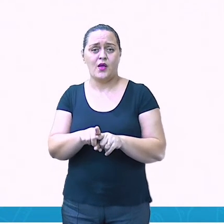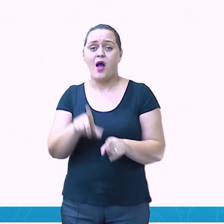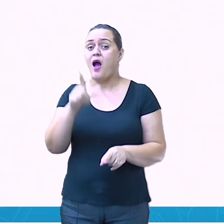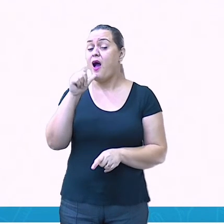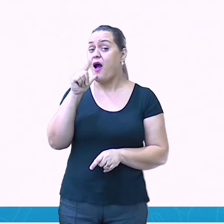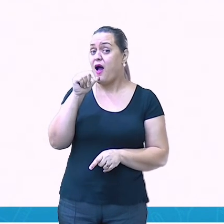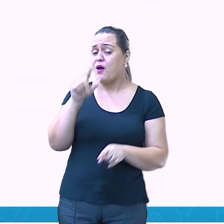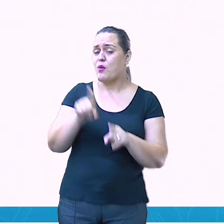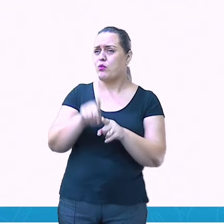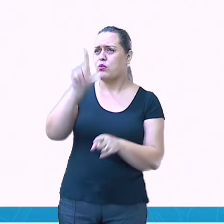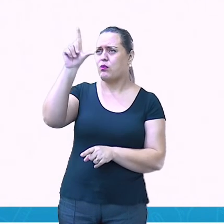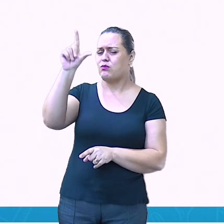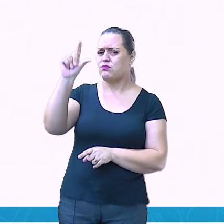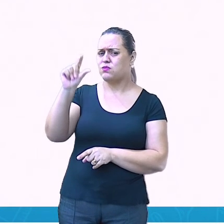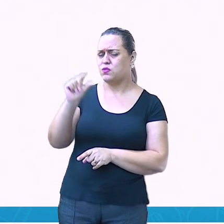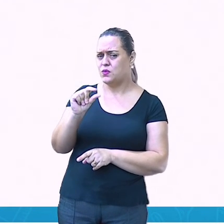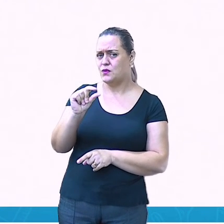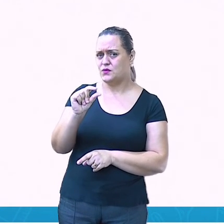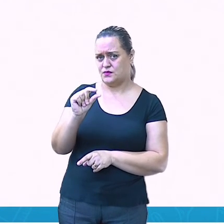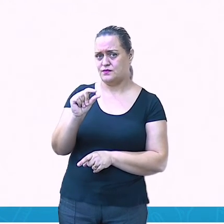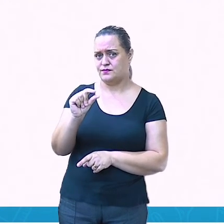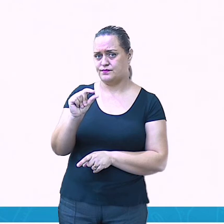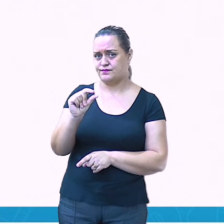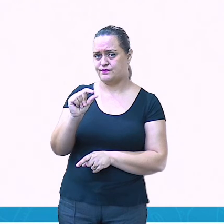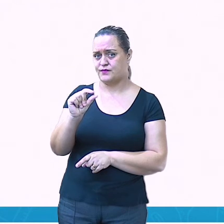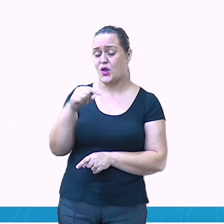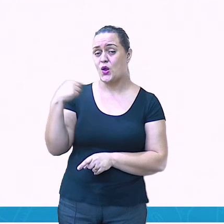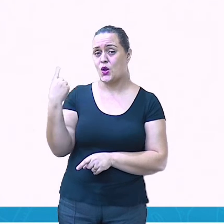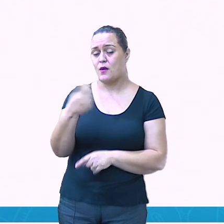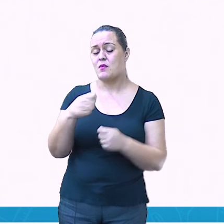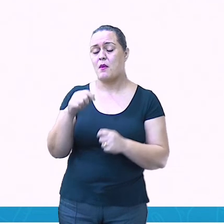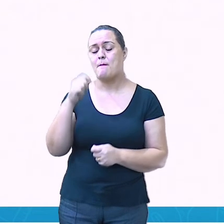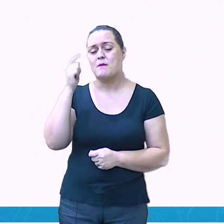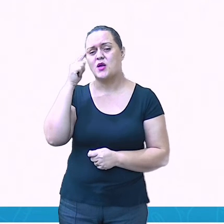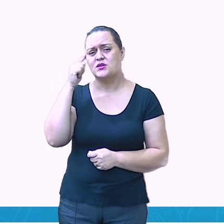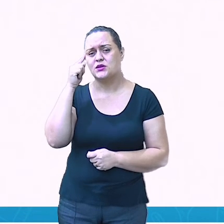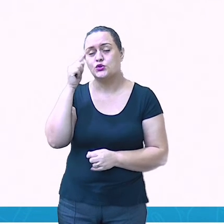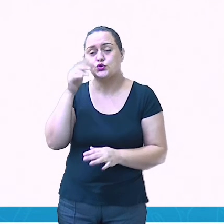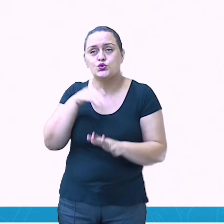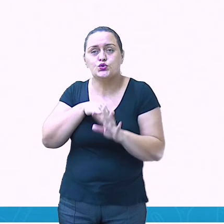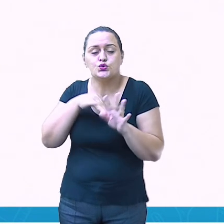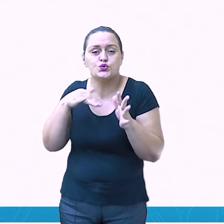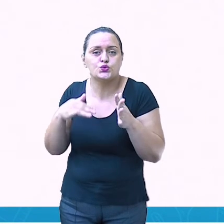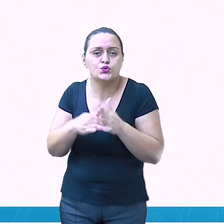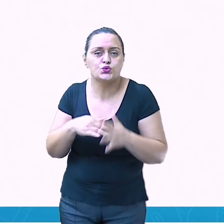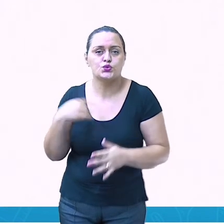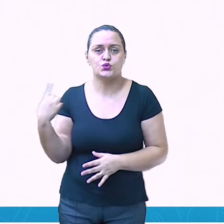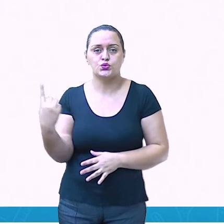tudo isso, gente, tudo que a gente faz em excesso tem consequências